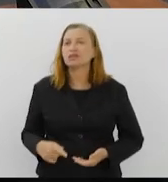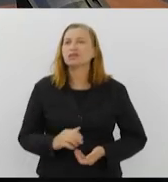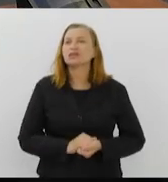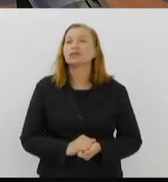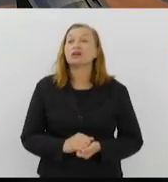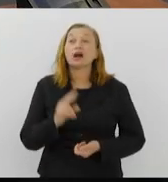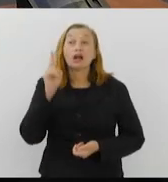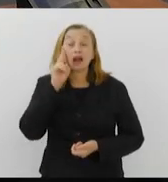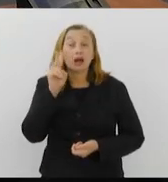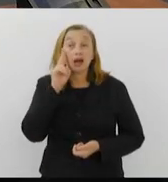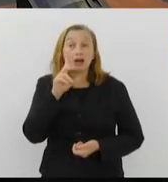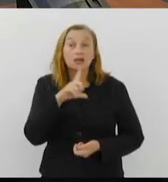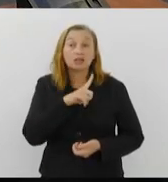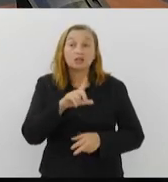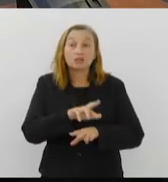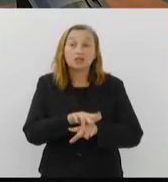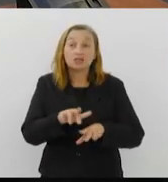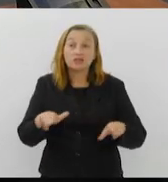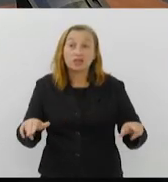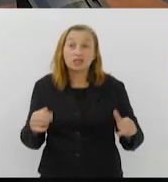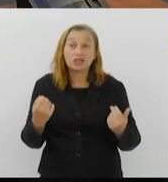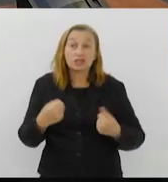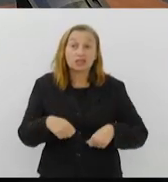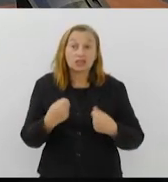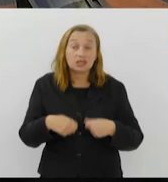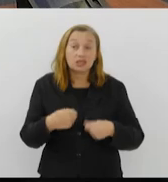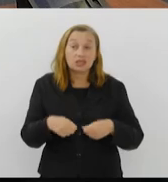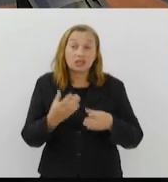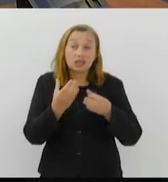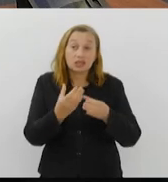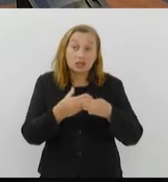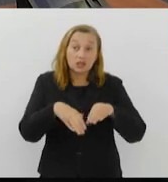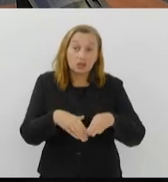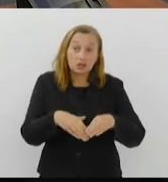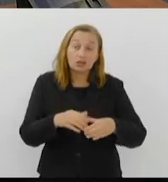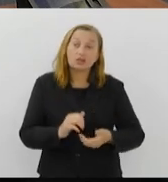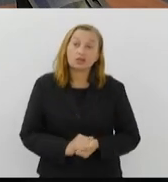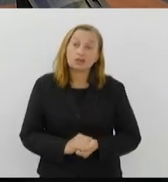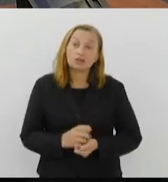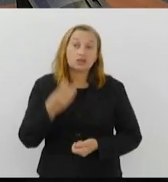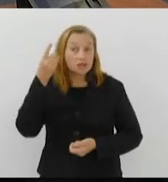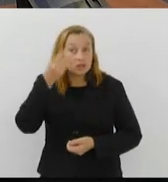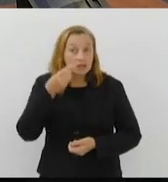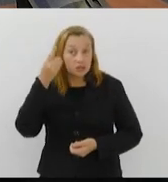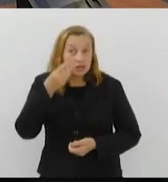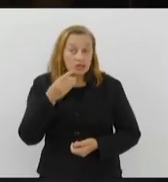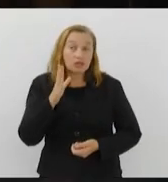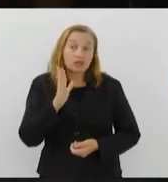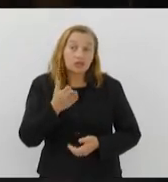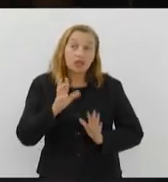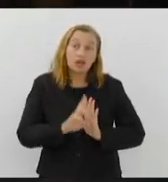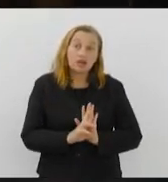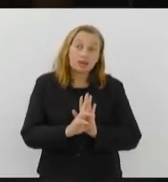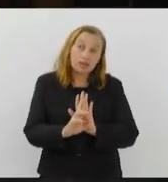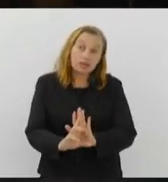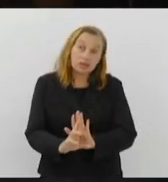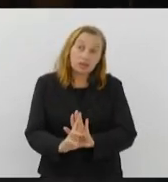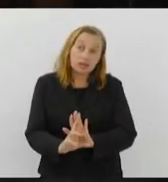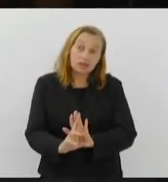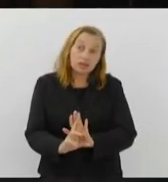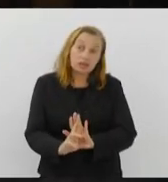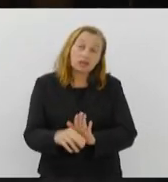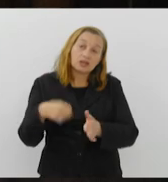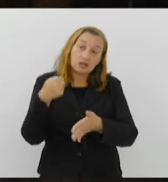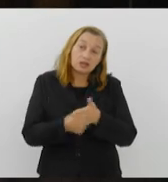Lembrando que nós temos diversas necessidades. São os concursados que os deputados já foram lá representar para